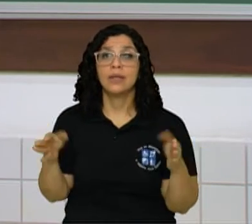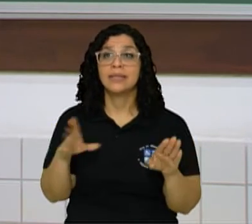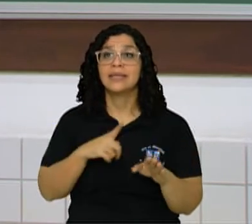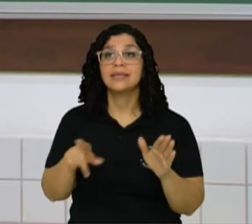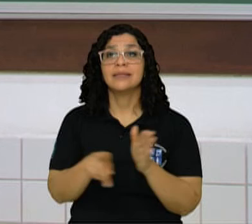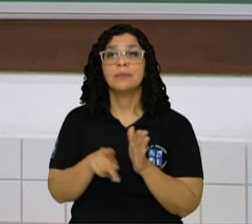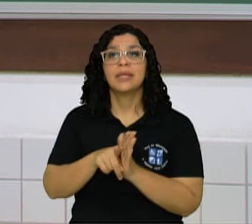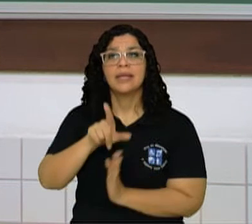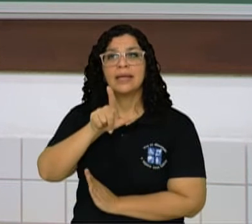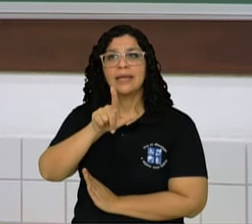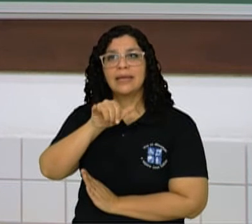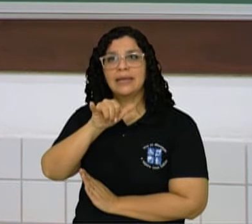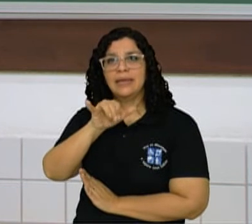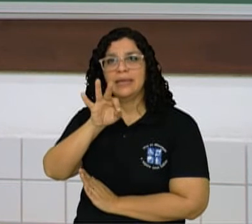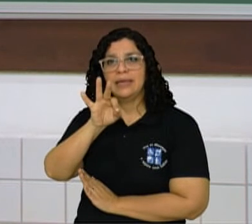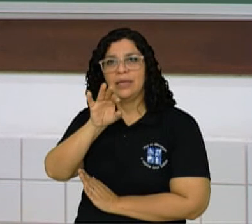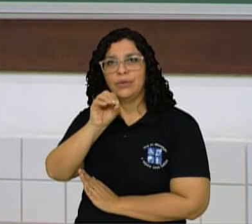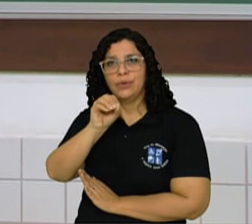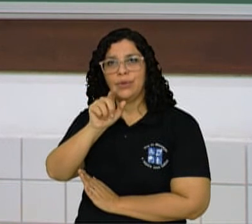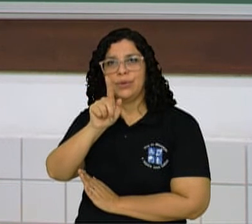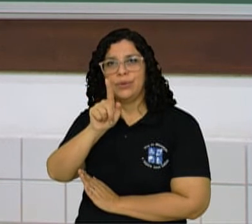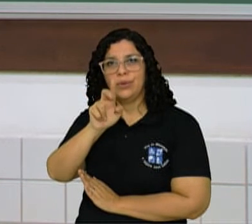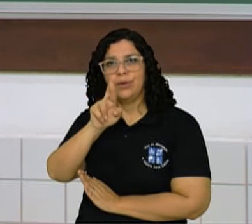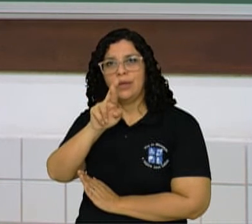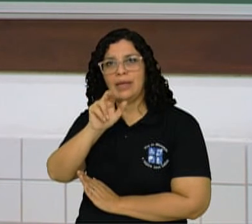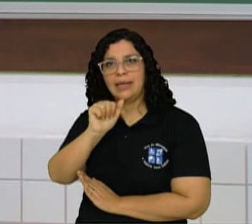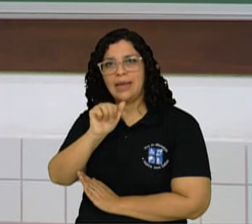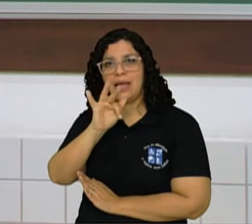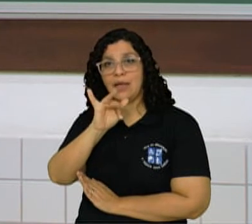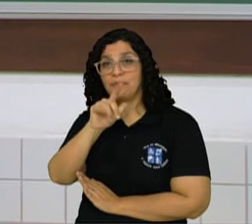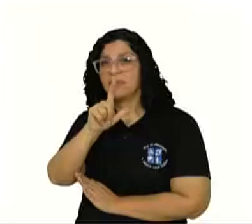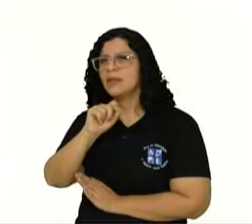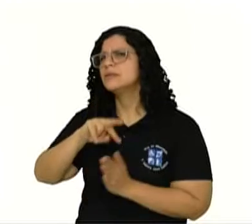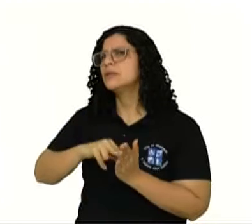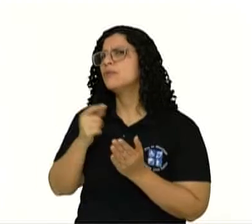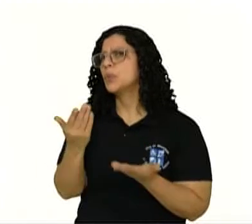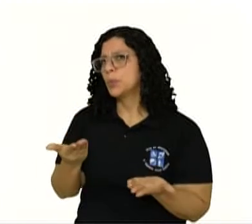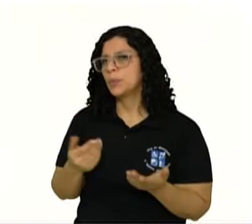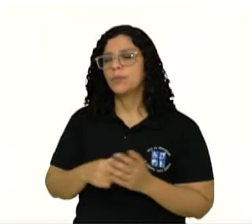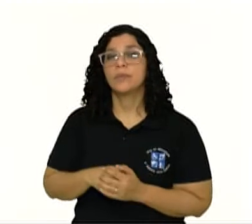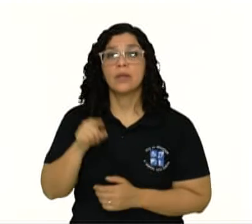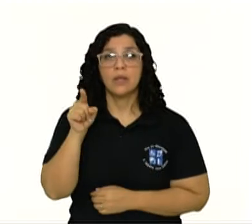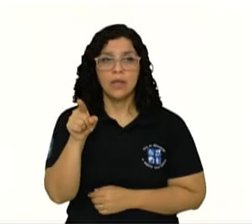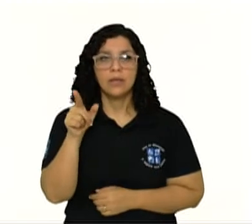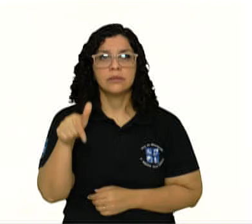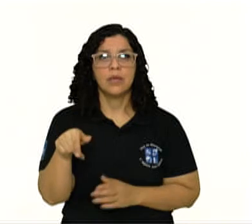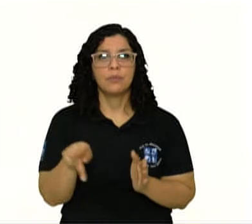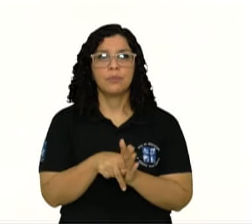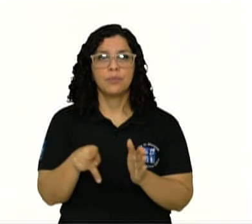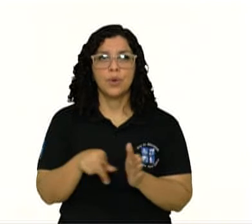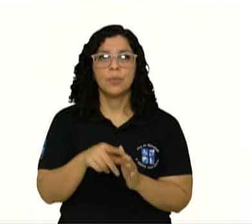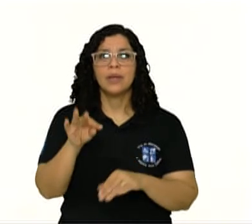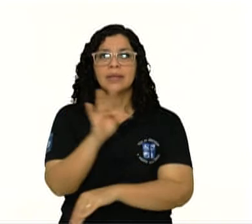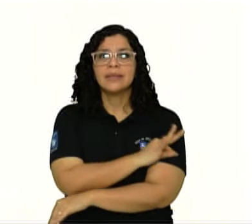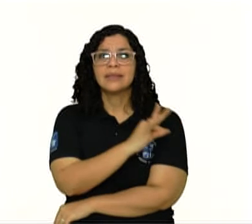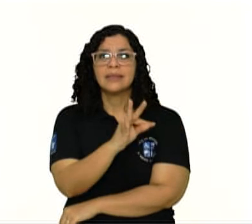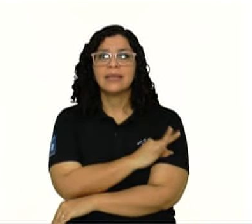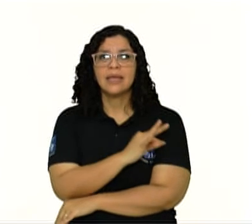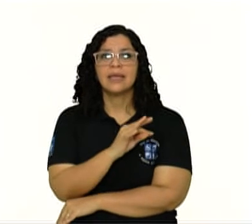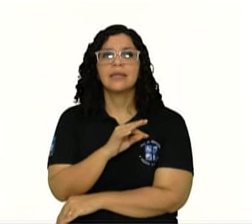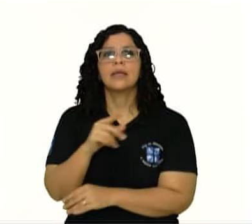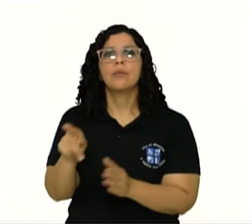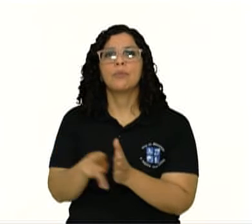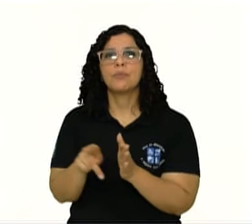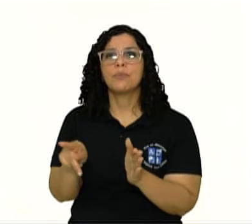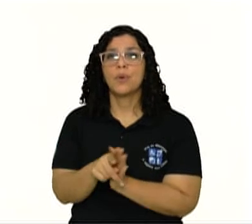E temos aqui a litografia. Lembra que tinha lá uma alternativa que é a litografia? A litografia usa a técnica da